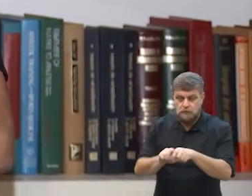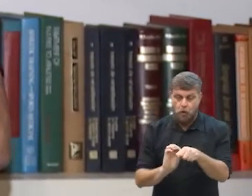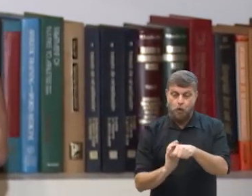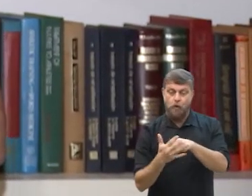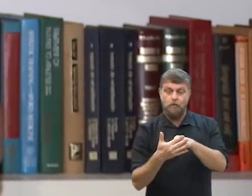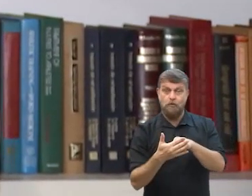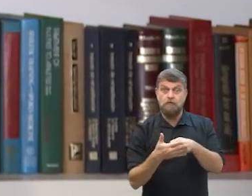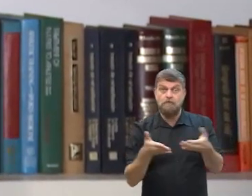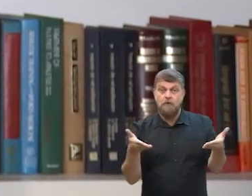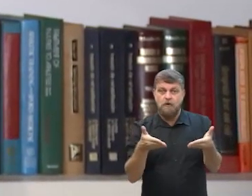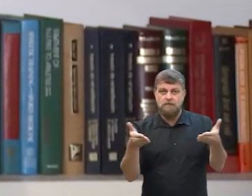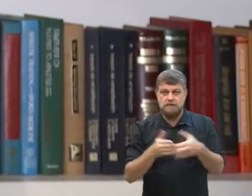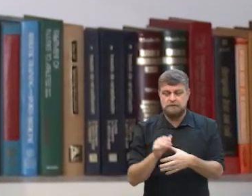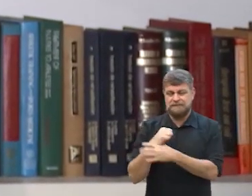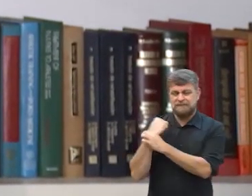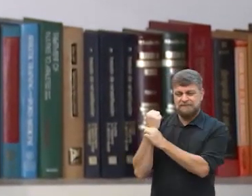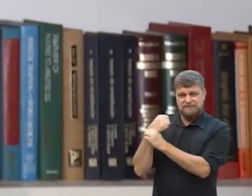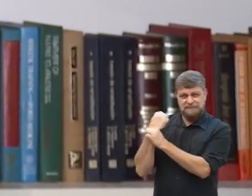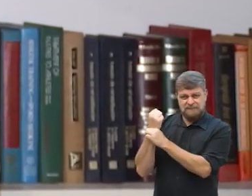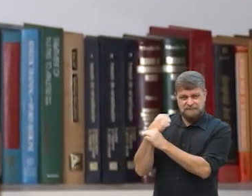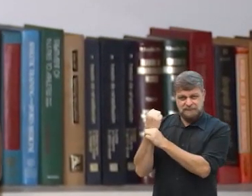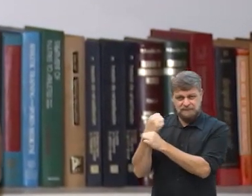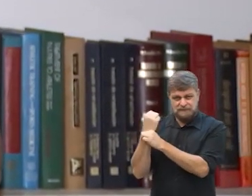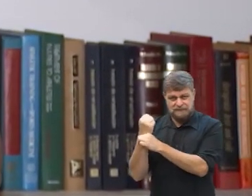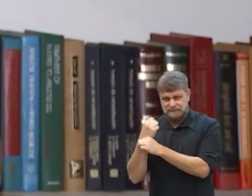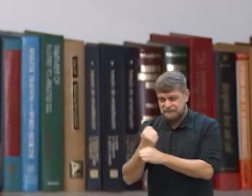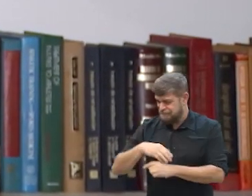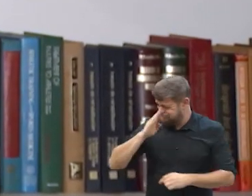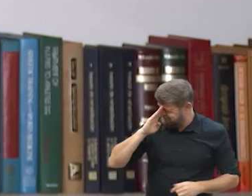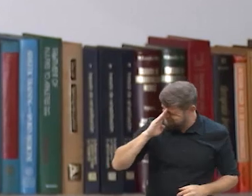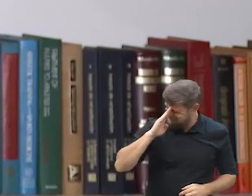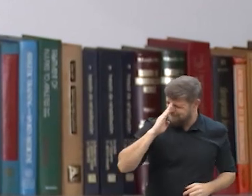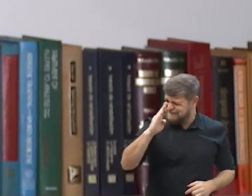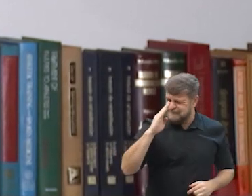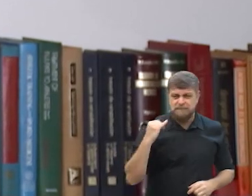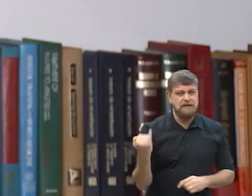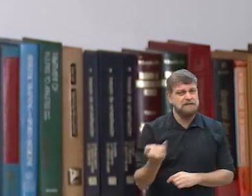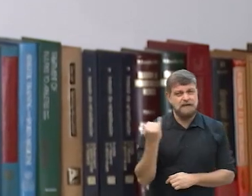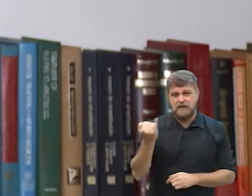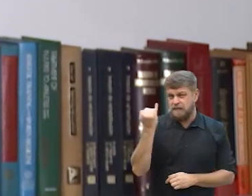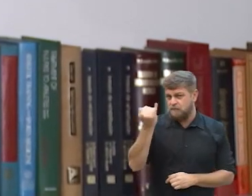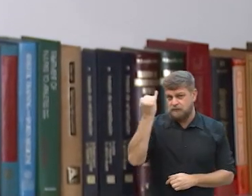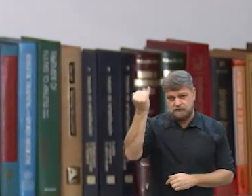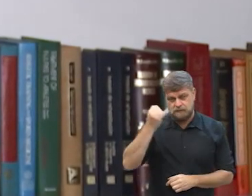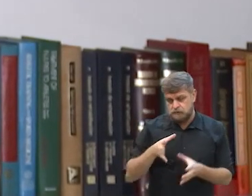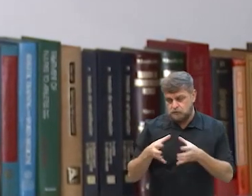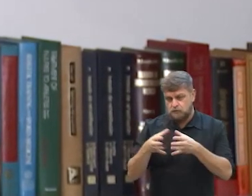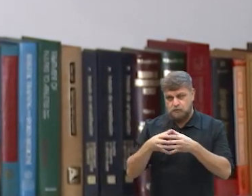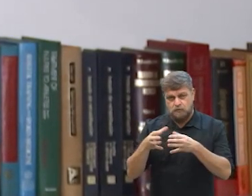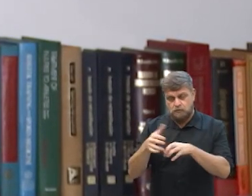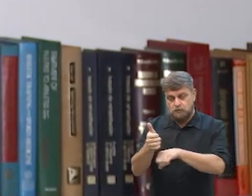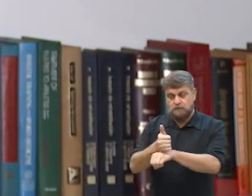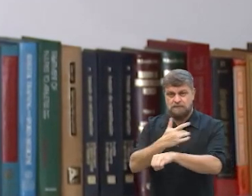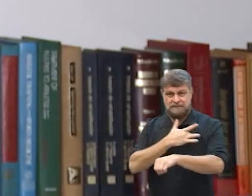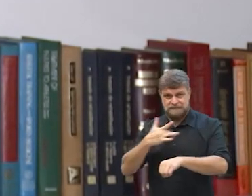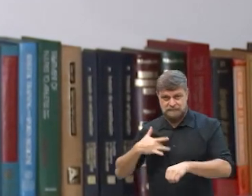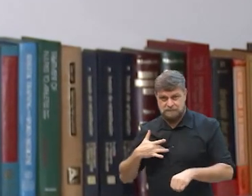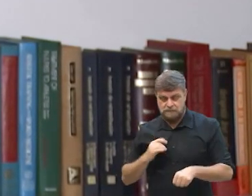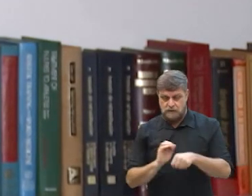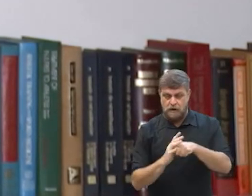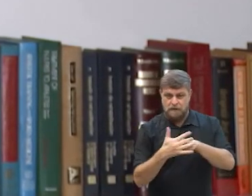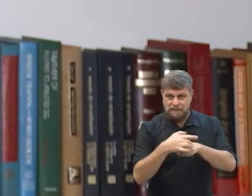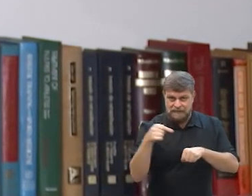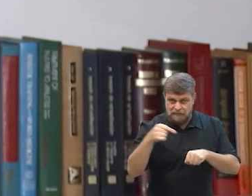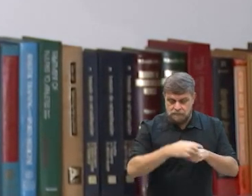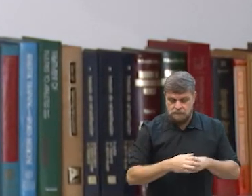agora, o fisioterapeuta, ele é uma das pessoas tão importantes como todos, porque se você tem Covid e não